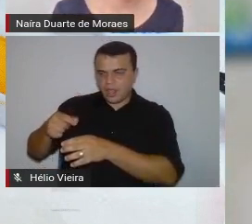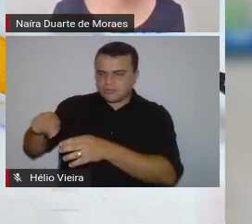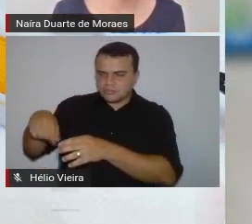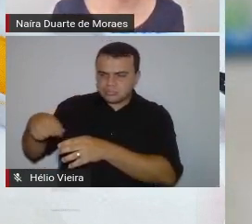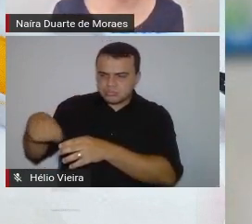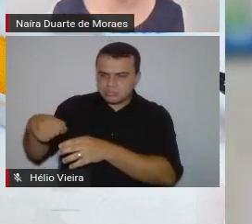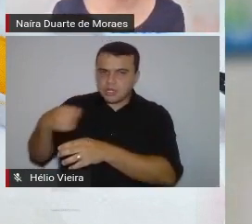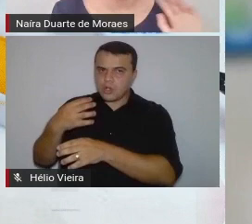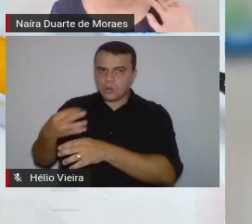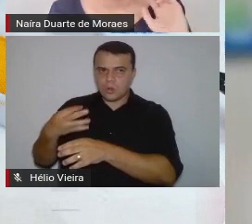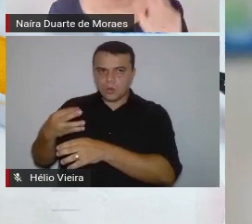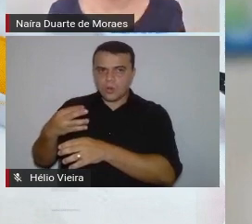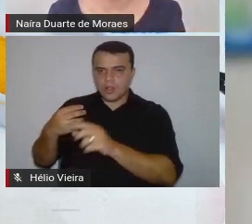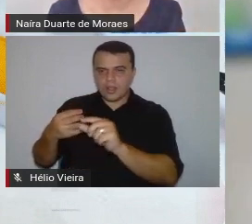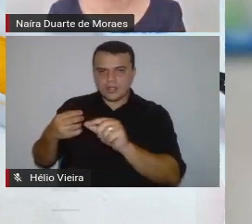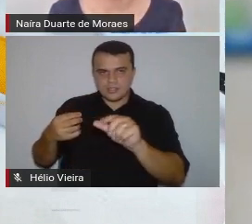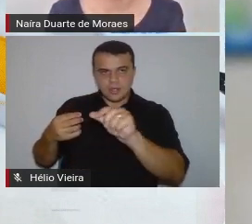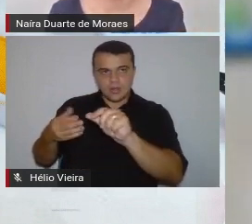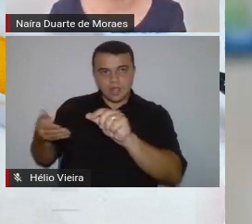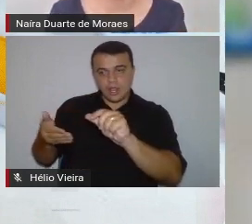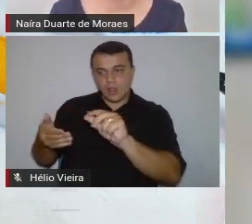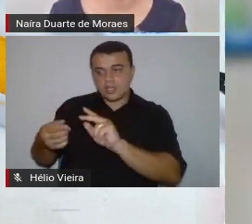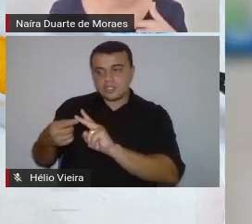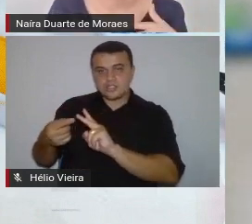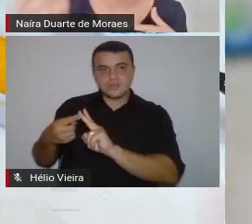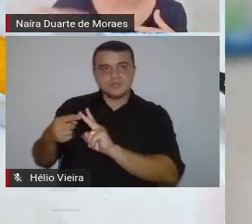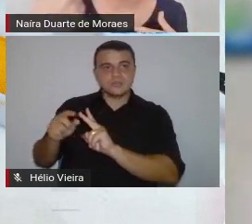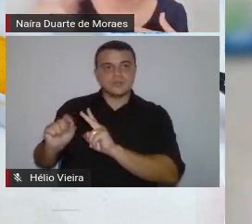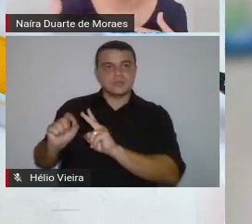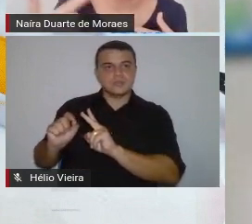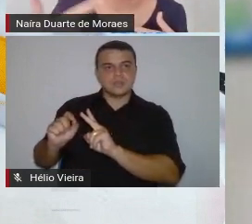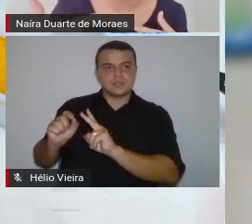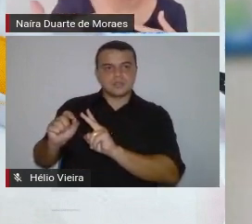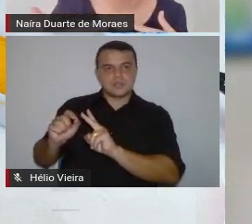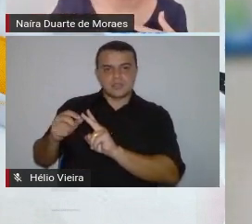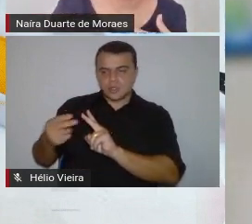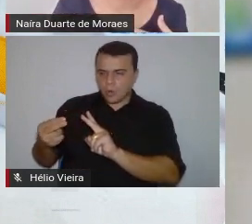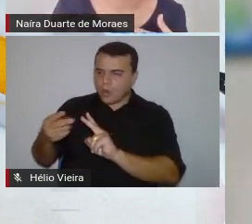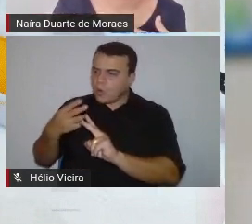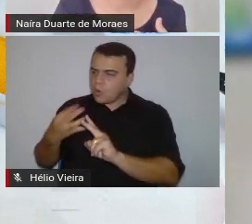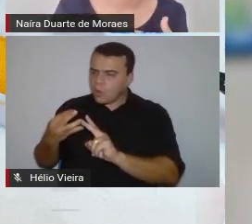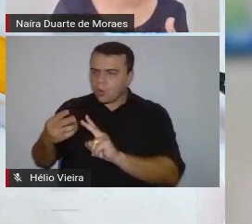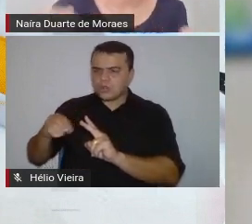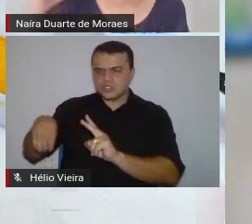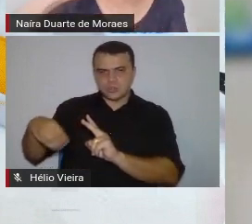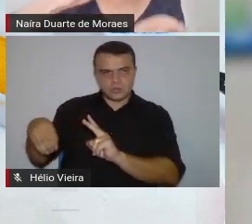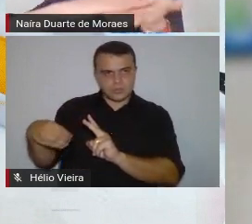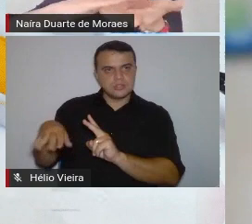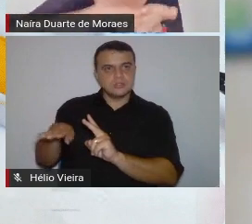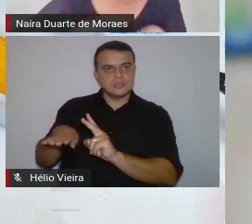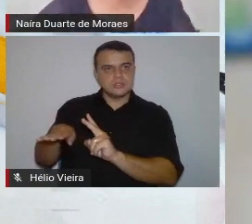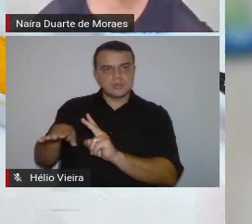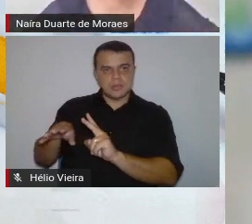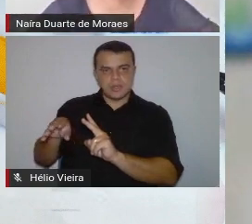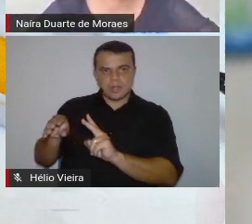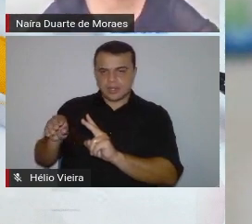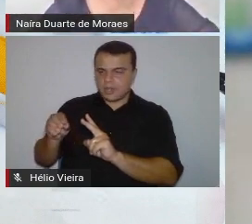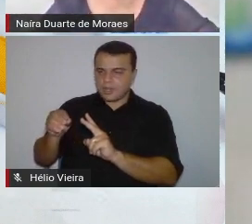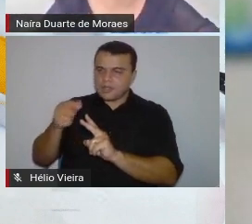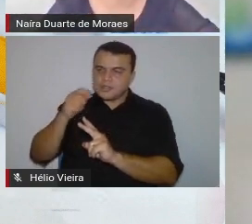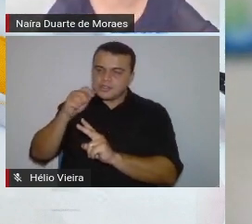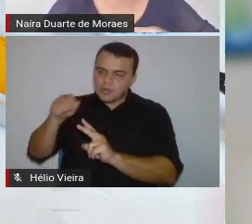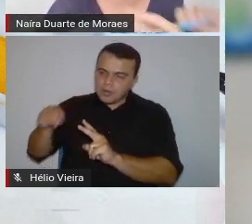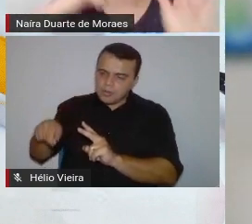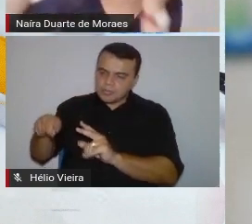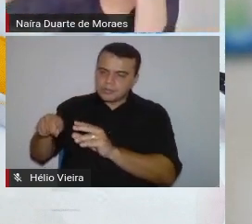em que eu utilizei o sal grosso, nessa segunda eu fiz o quê? Usei a mesma tinta diluída para poder umedecer a minha escova de dentes.